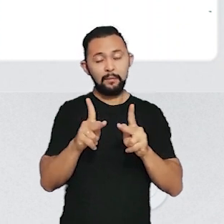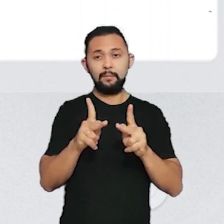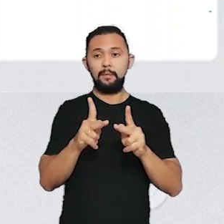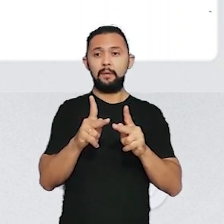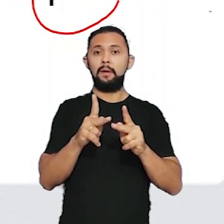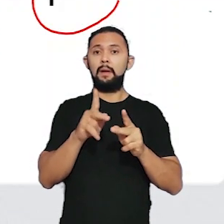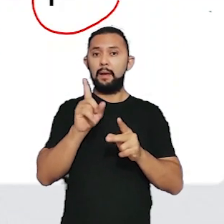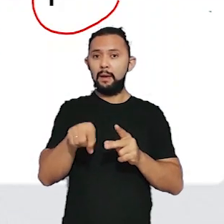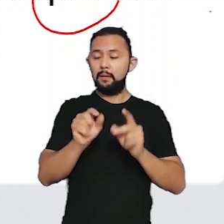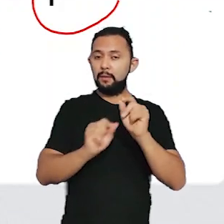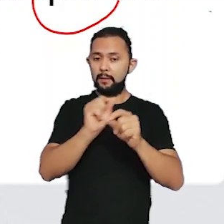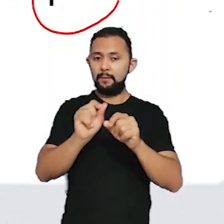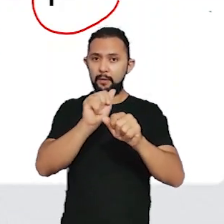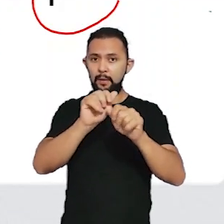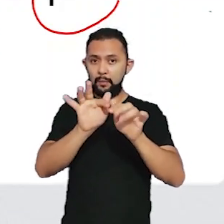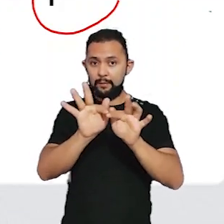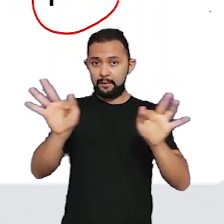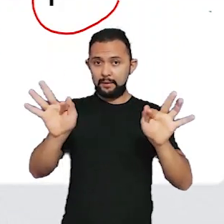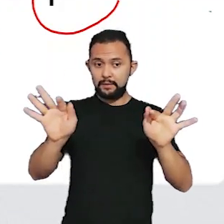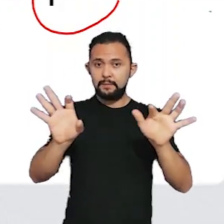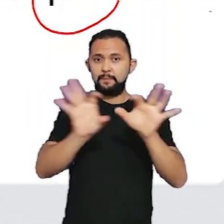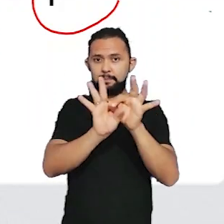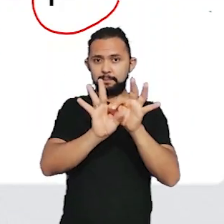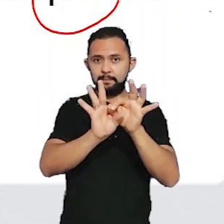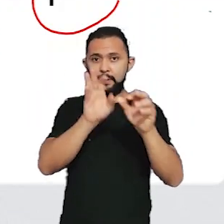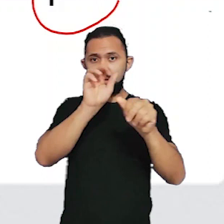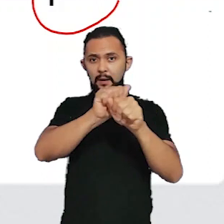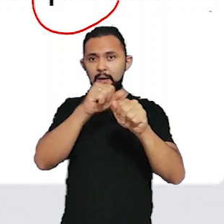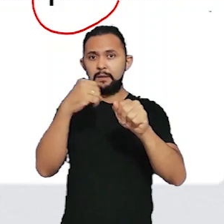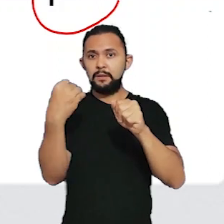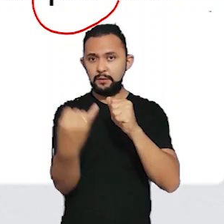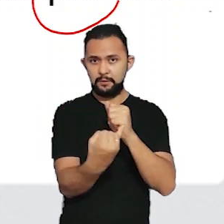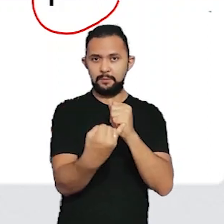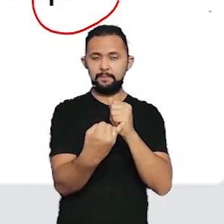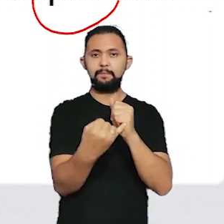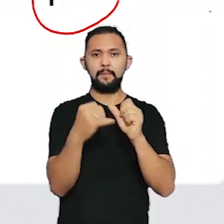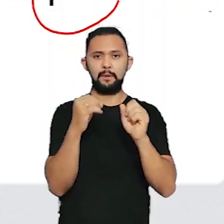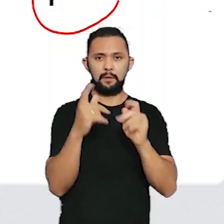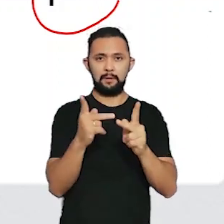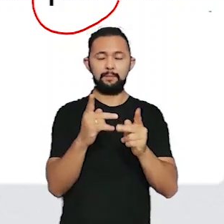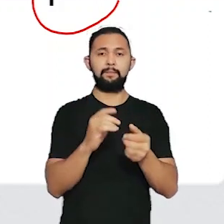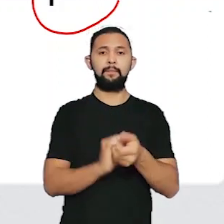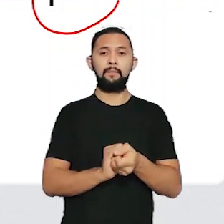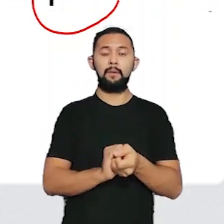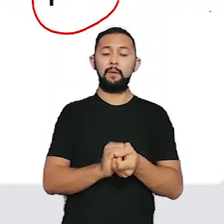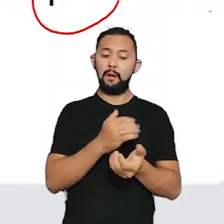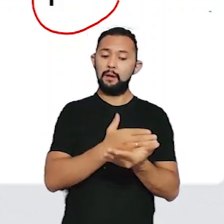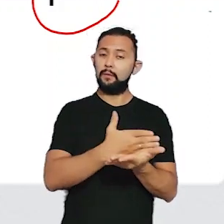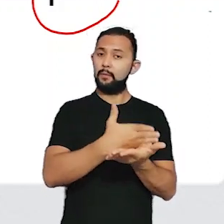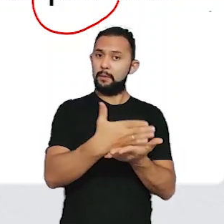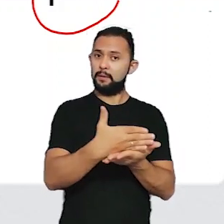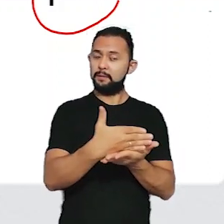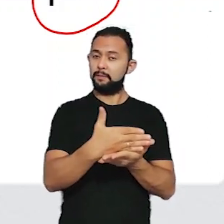quais. Então, ali é um pronome relativo. Quem introduz pronome relativo são as orações adjetivas, né? As orações adjetivas são introduzidas